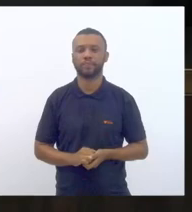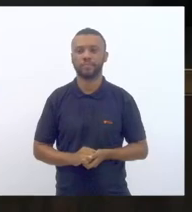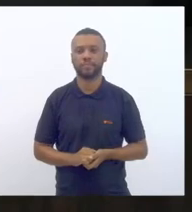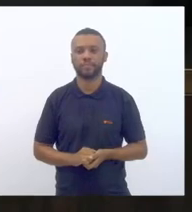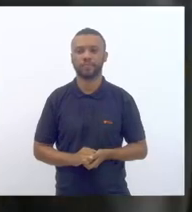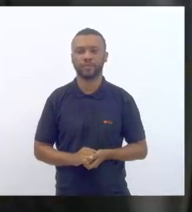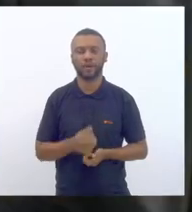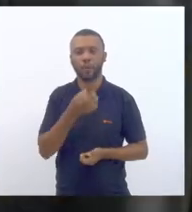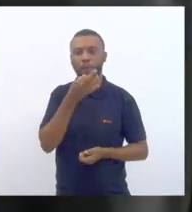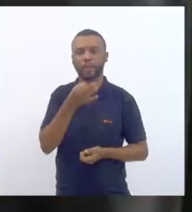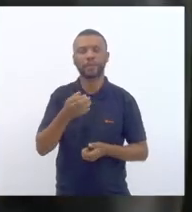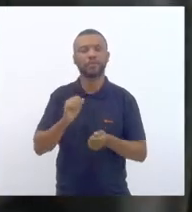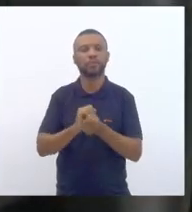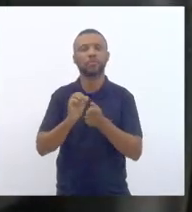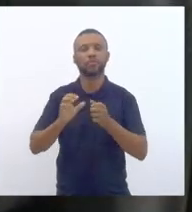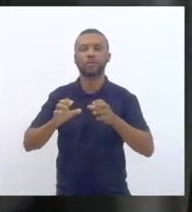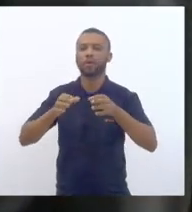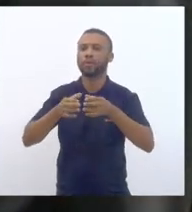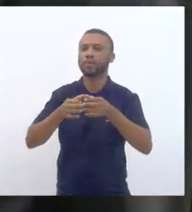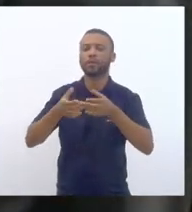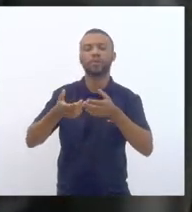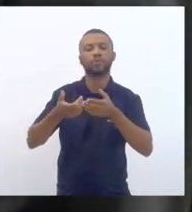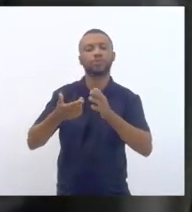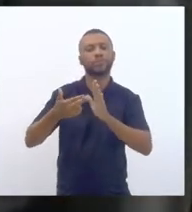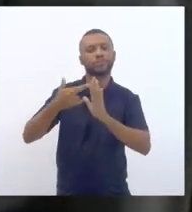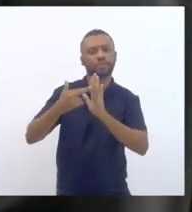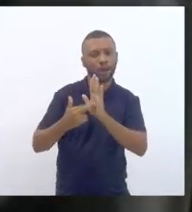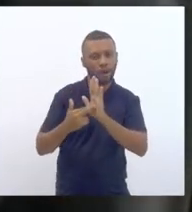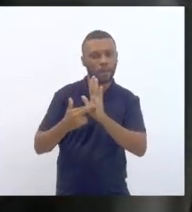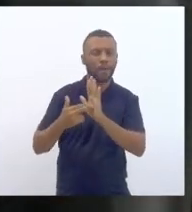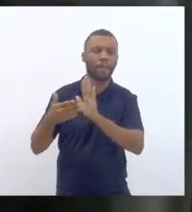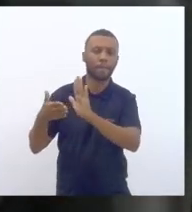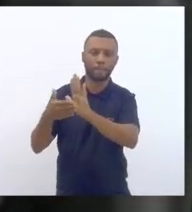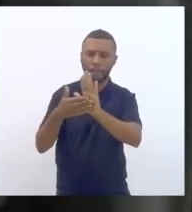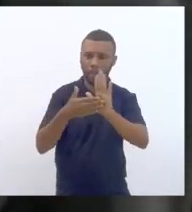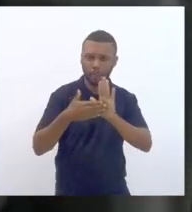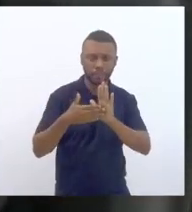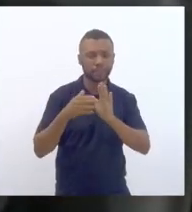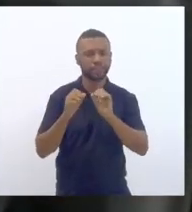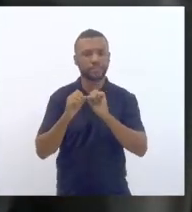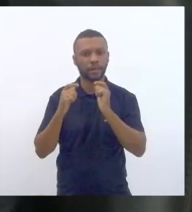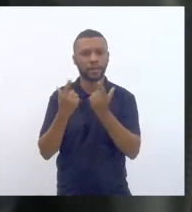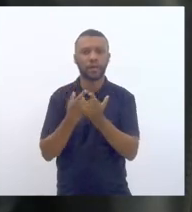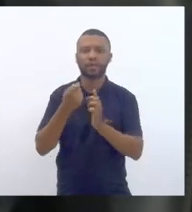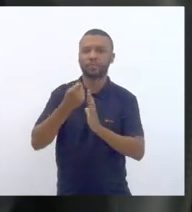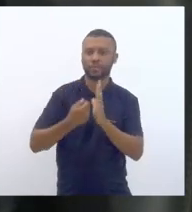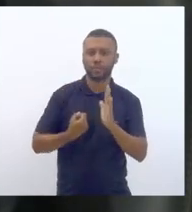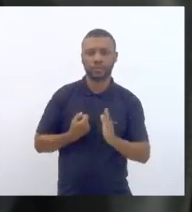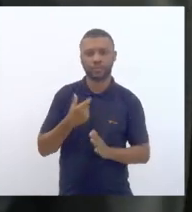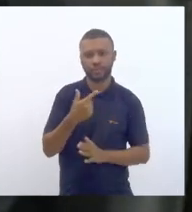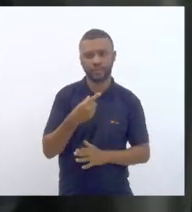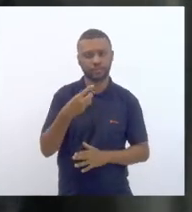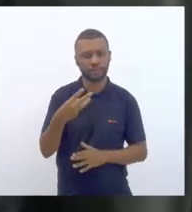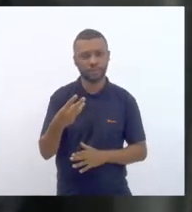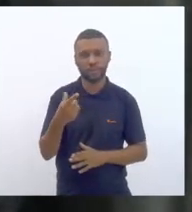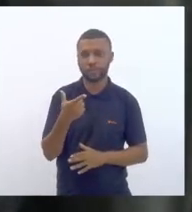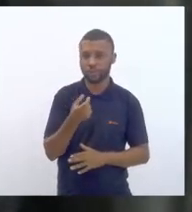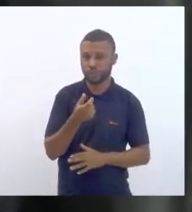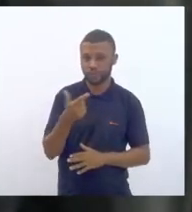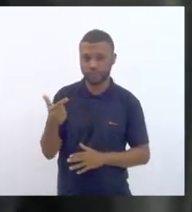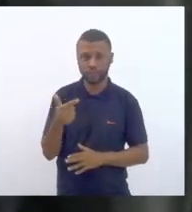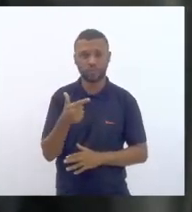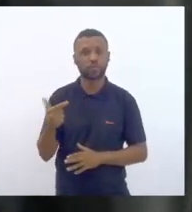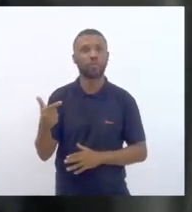Parecer okay, da comissão. Parecer da comissão de normas externas e proposições externas, mensagem número 23 de